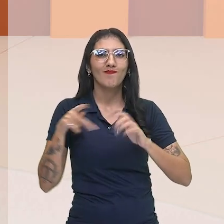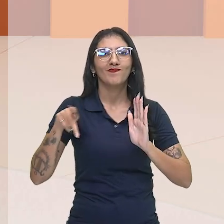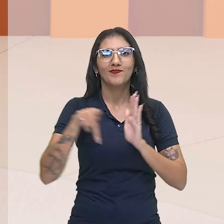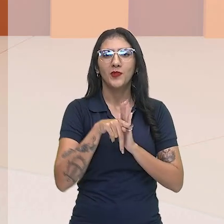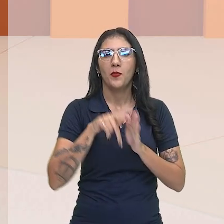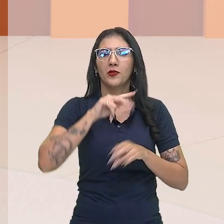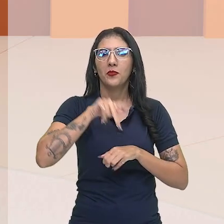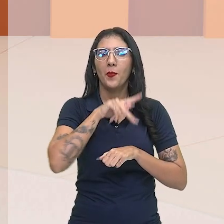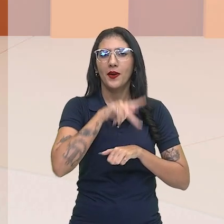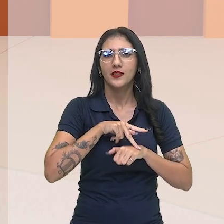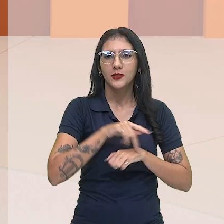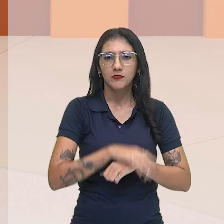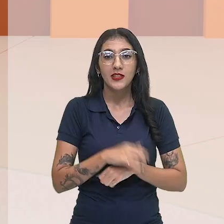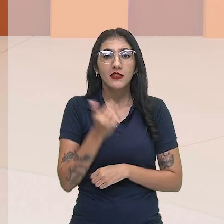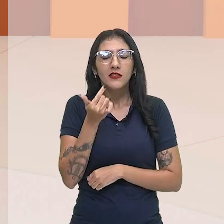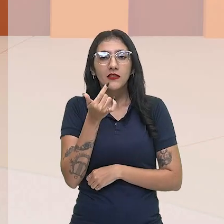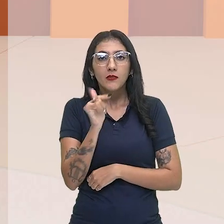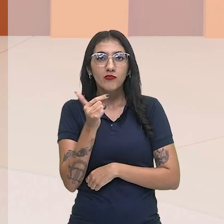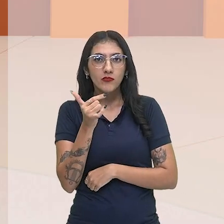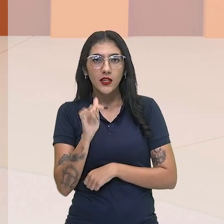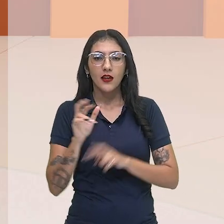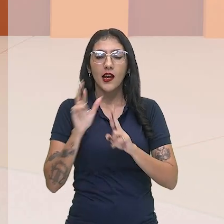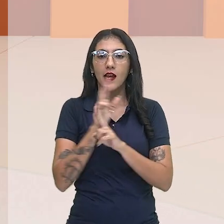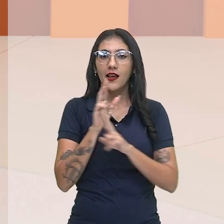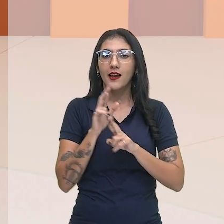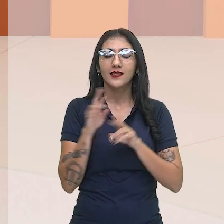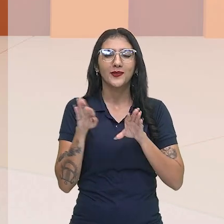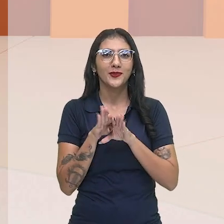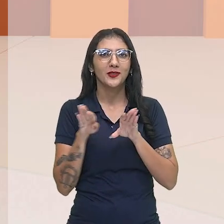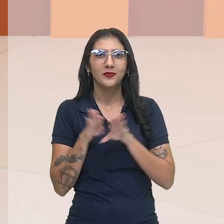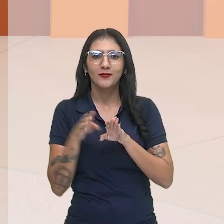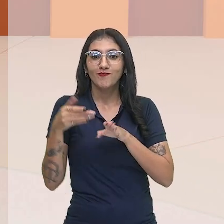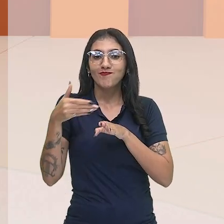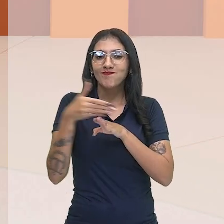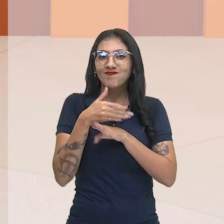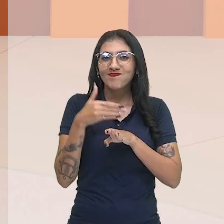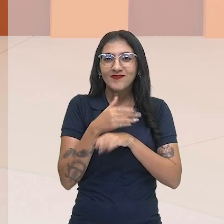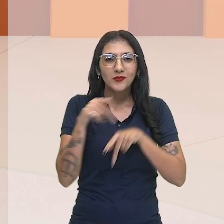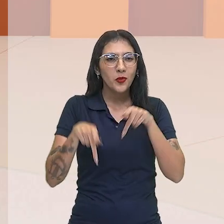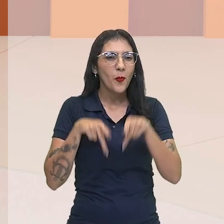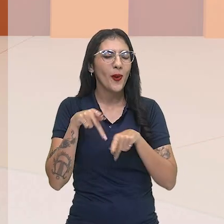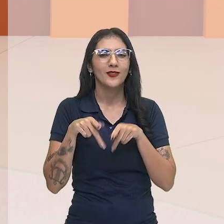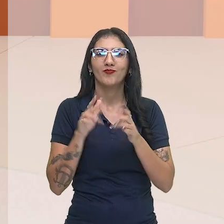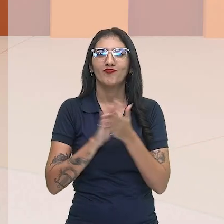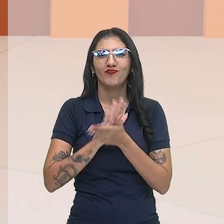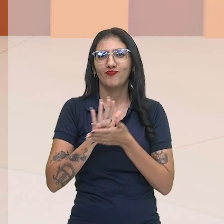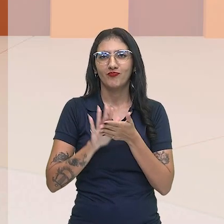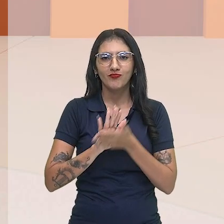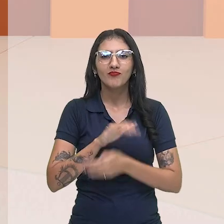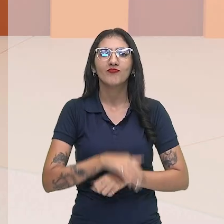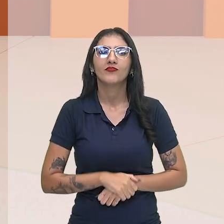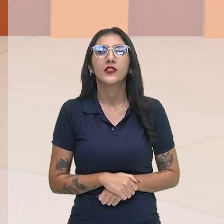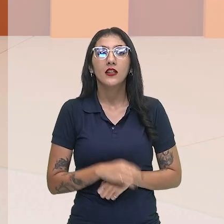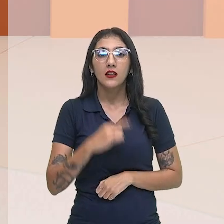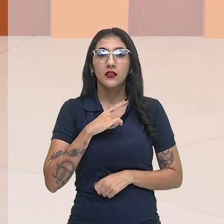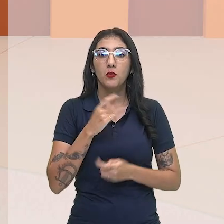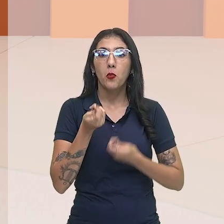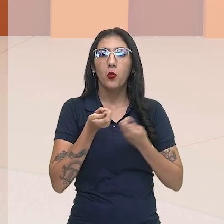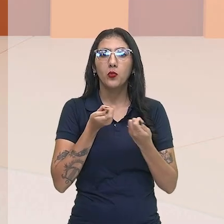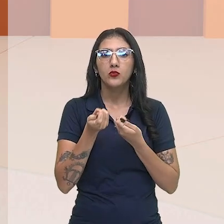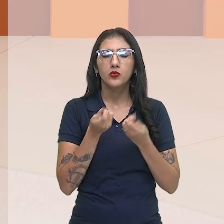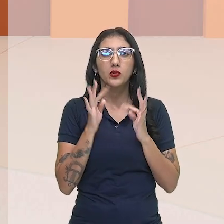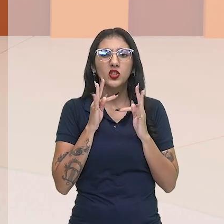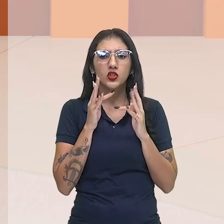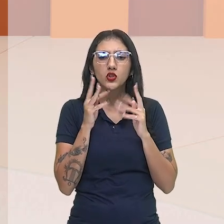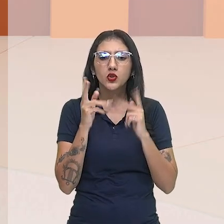Não há interferência e também não há participação popular. Existe um controle dos meios